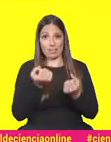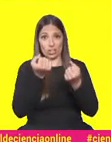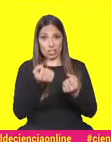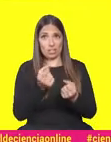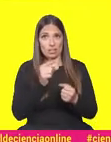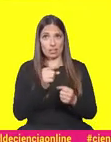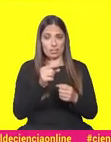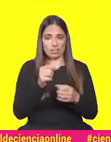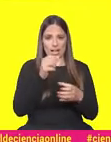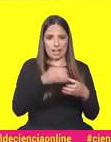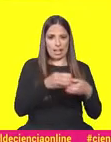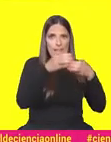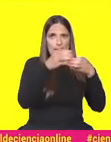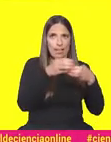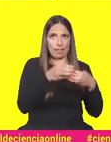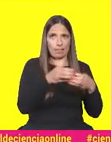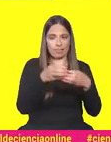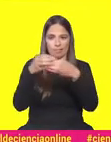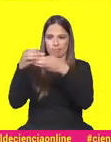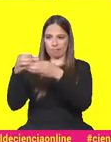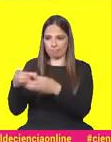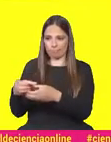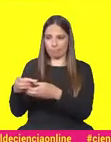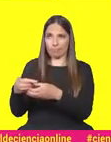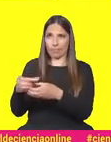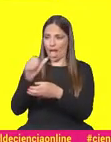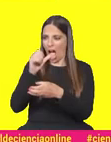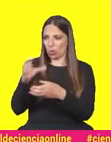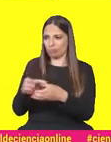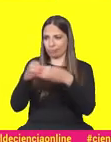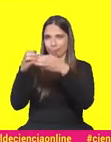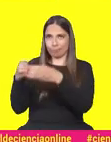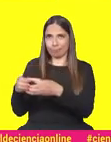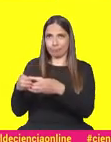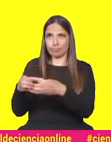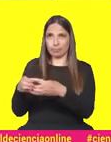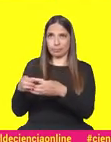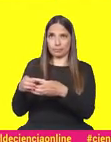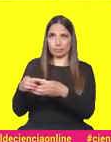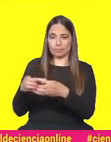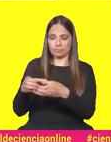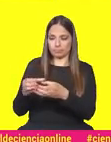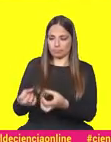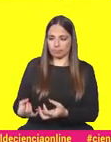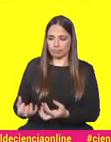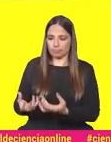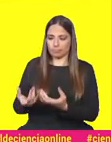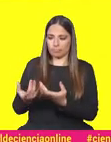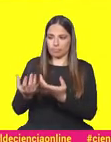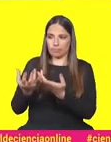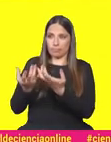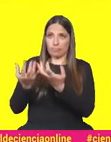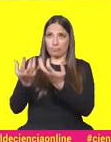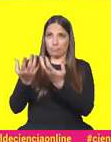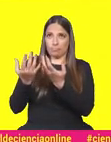colocar esta garrafa, toda a garrafa, desta tina com água, a água vai passar da tina para a garrafa. Uhum. Está a entrar